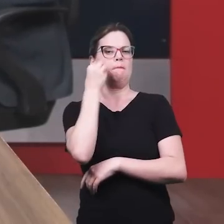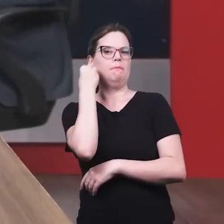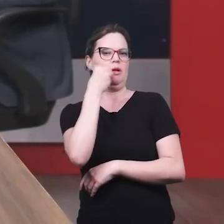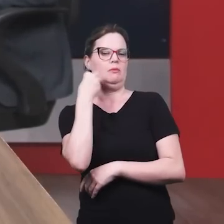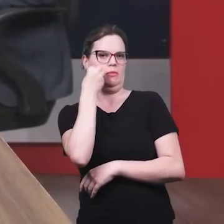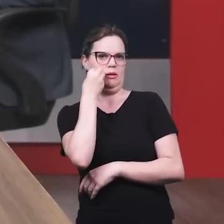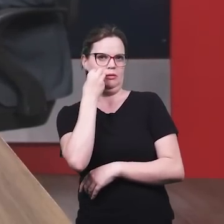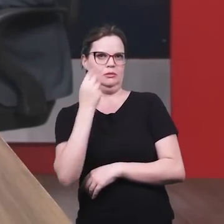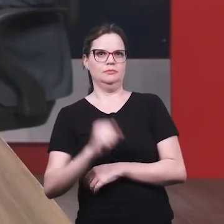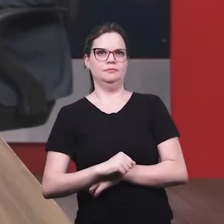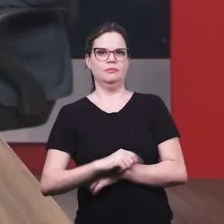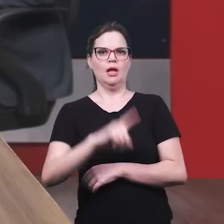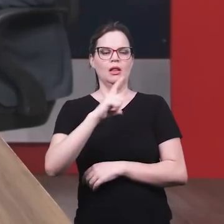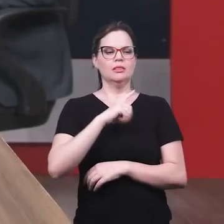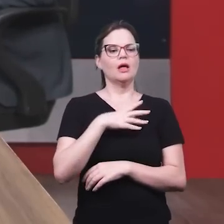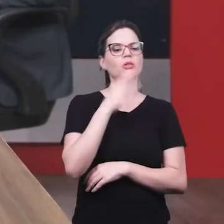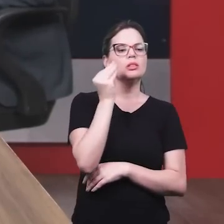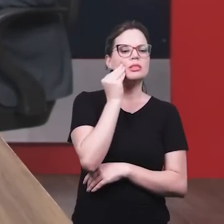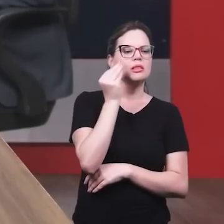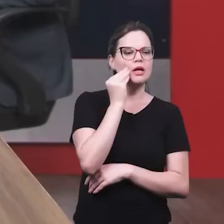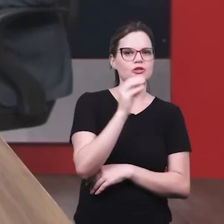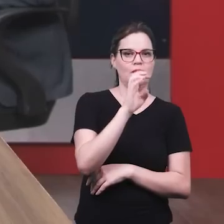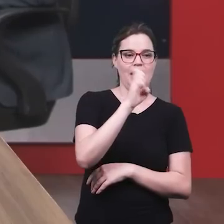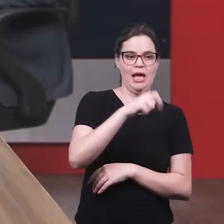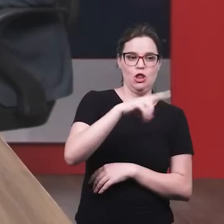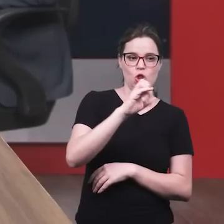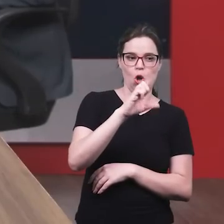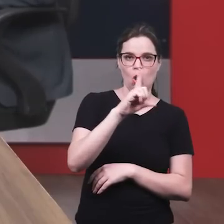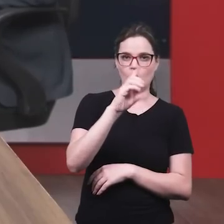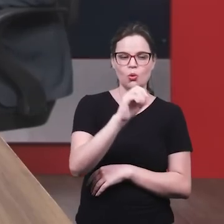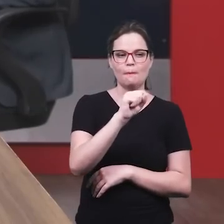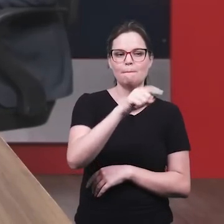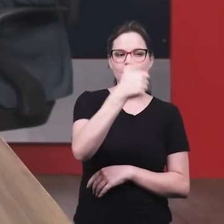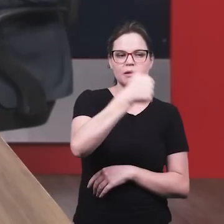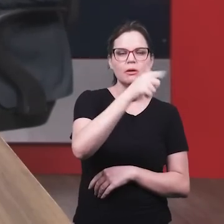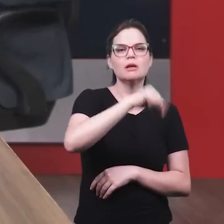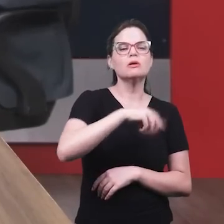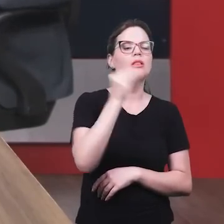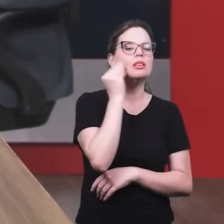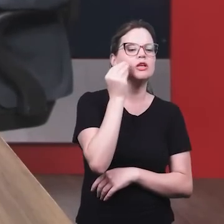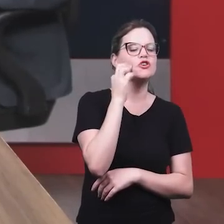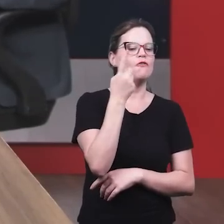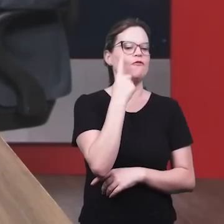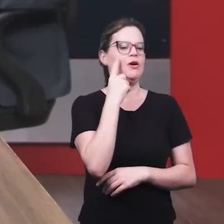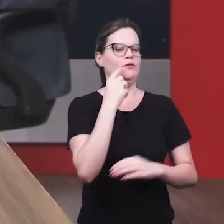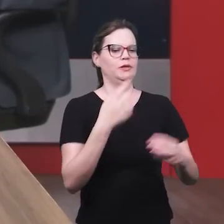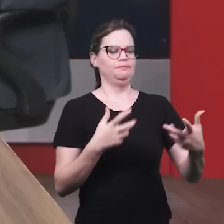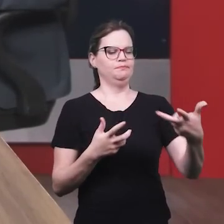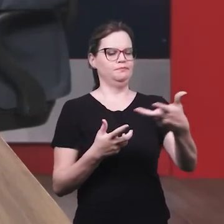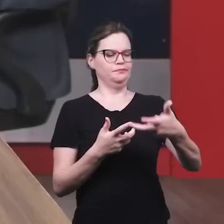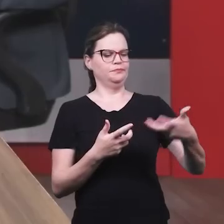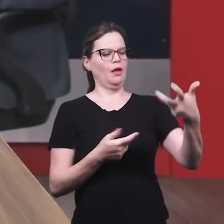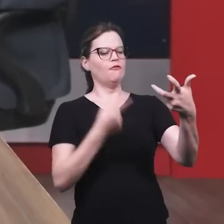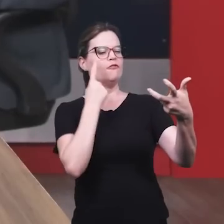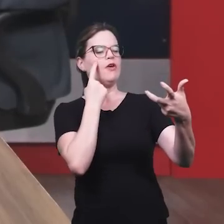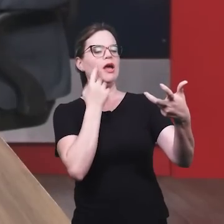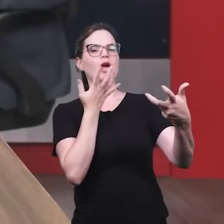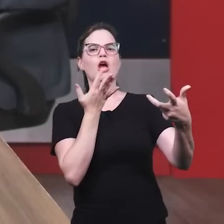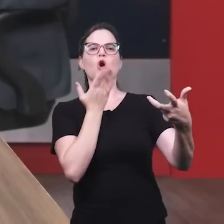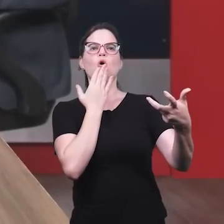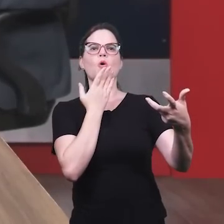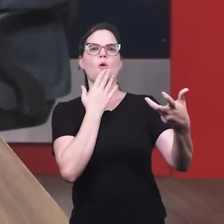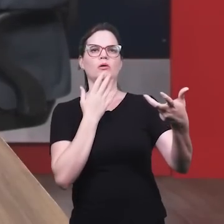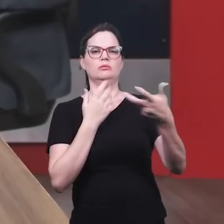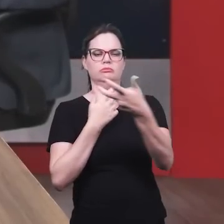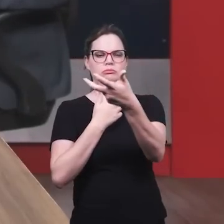de teste do vinho que o enólogo e o enófilo faz primeira coisa, ele vai olhar a coloração. Ele pega a taça, levanta